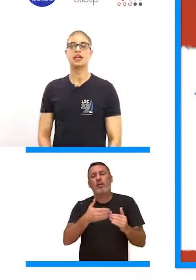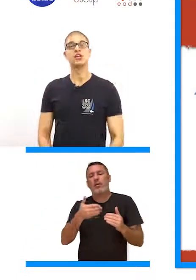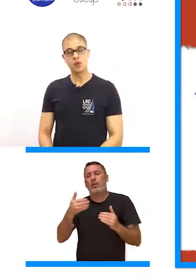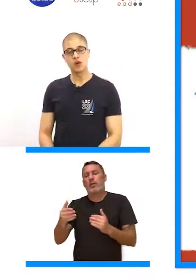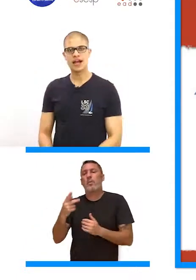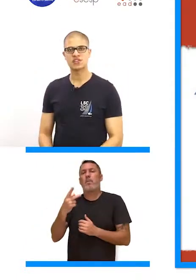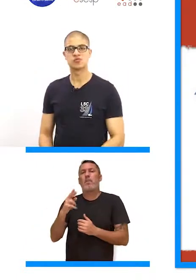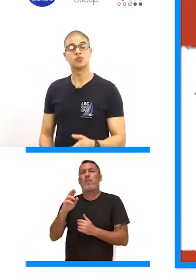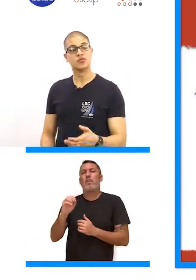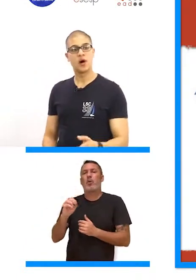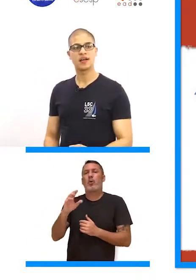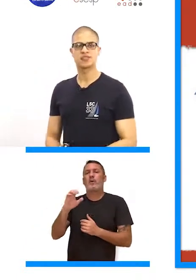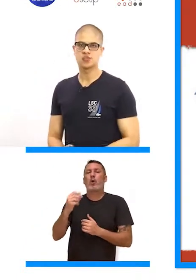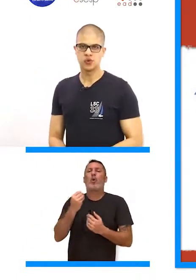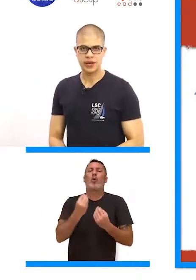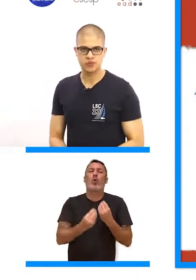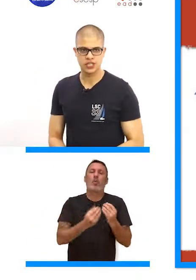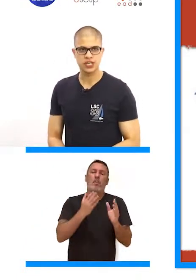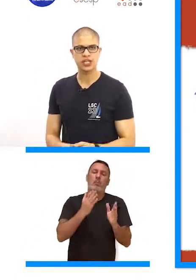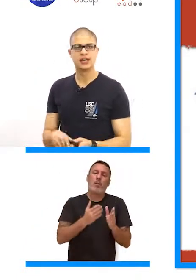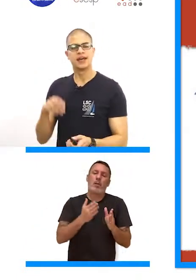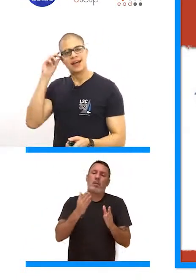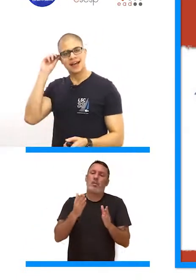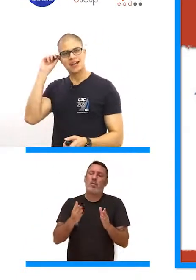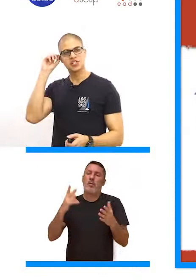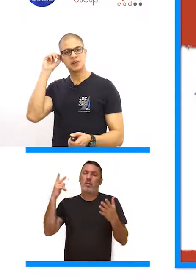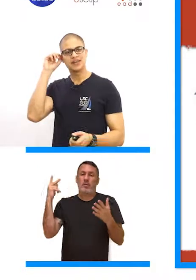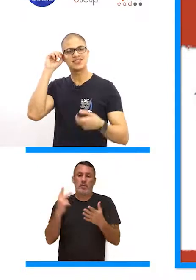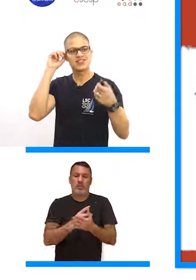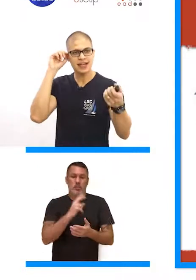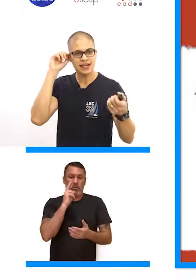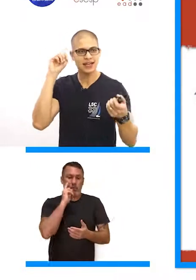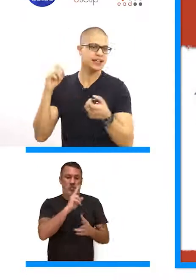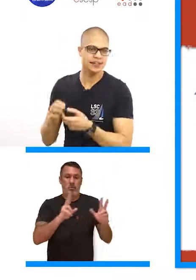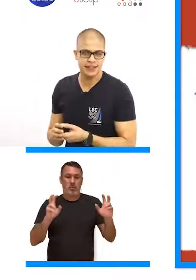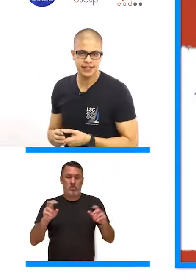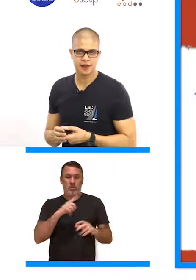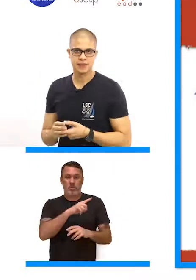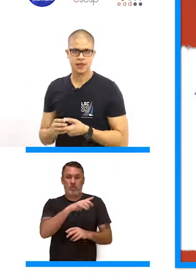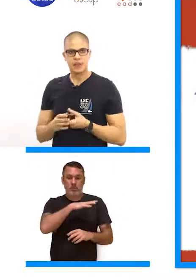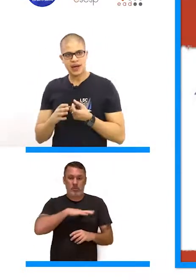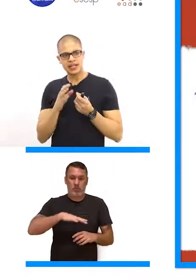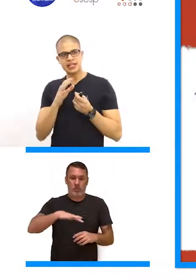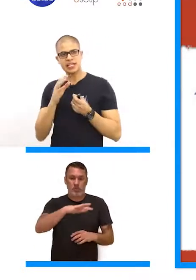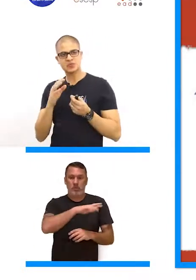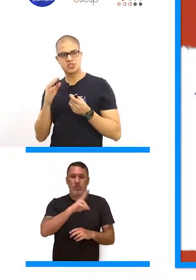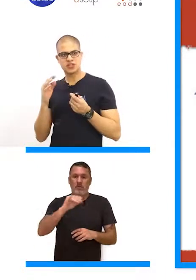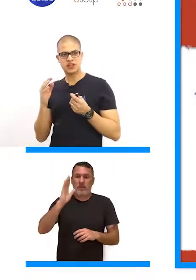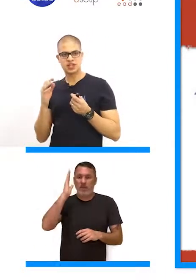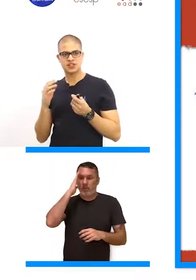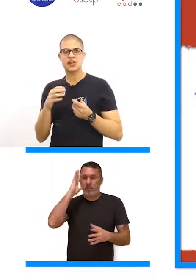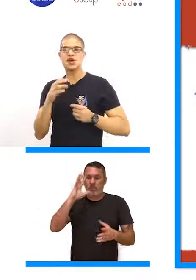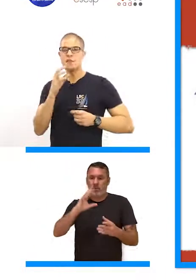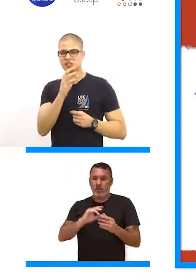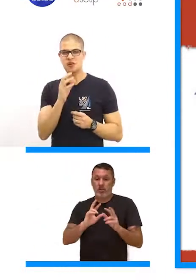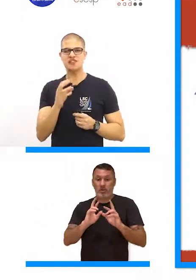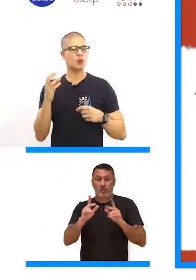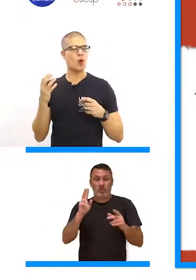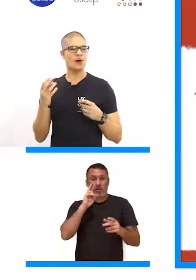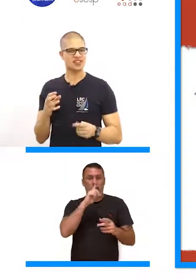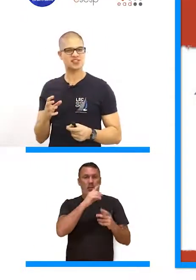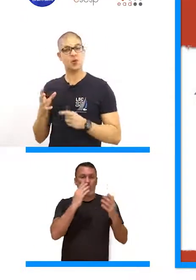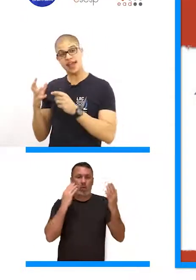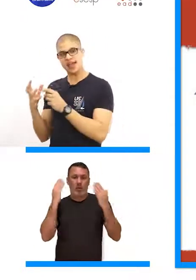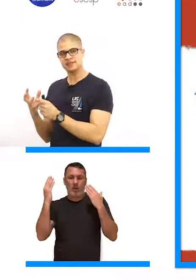processual. No caso, nós escolhemos aqui a dinâmica cíclica hídrica para entendermos as diferenças, mais uma